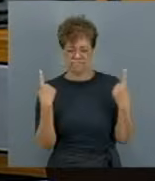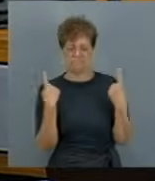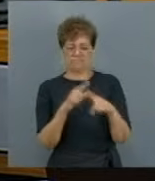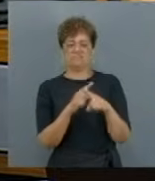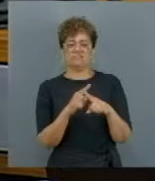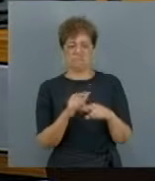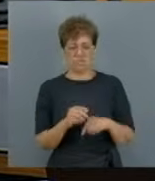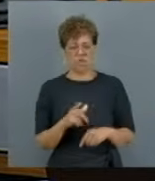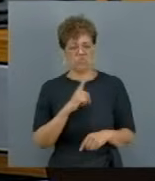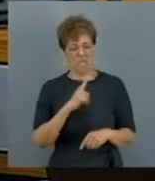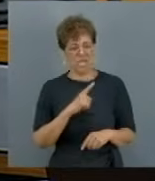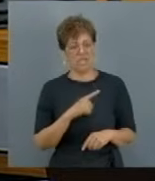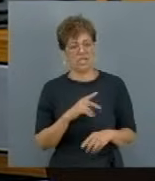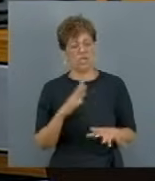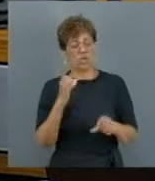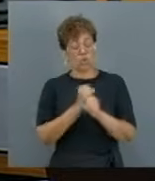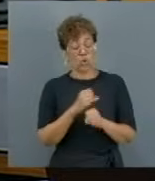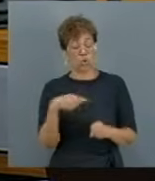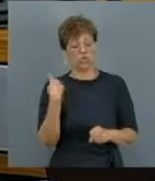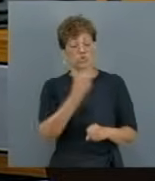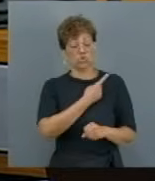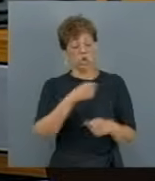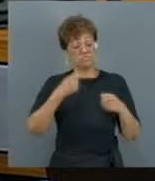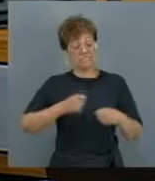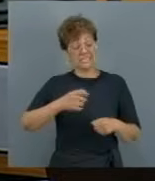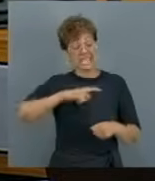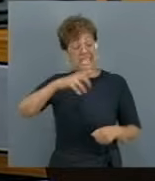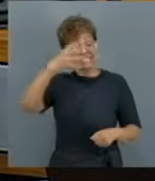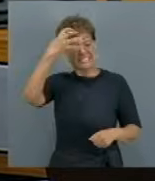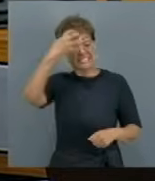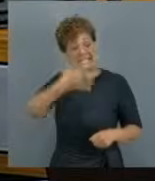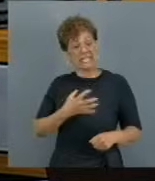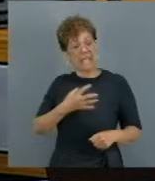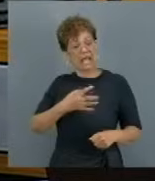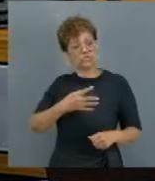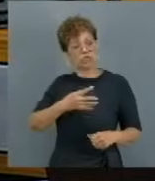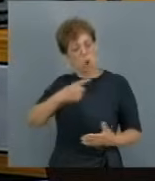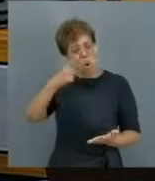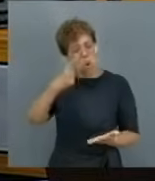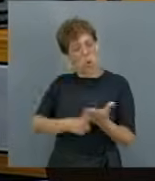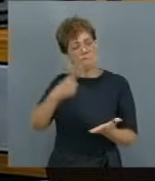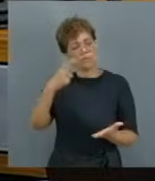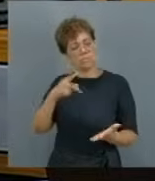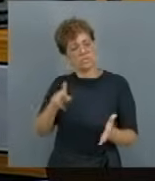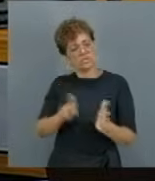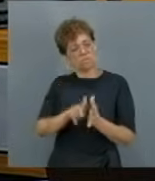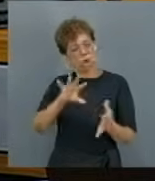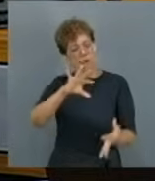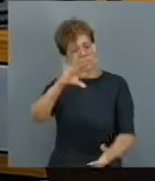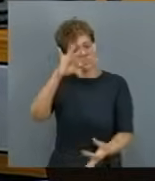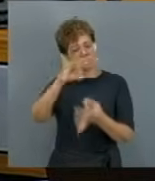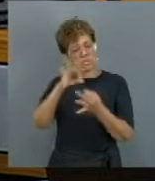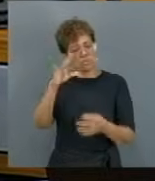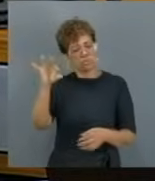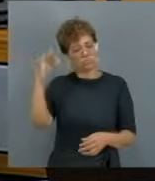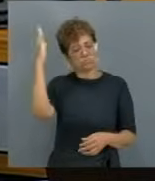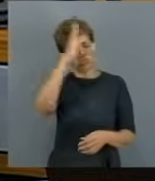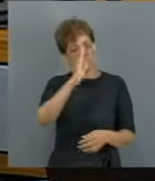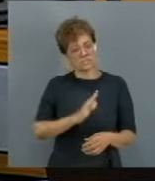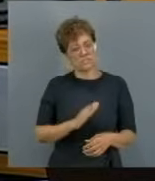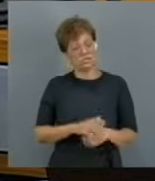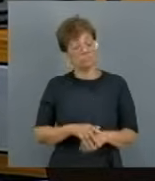E precisamos todos ter, sobretudo, serenidade e espírito de Brasil.